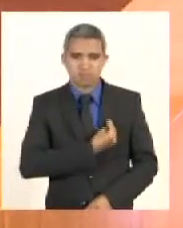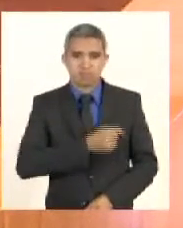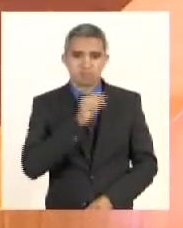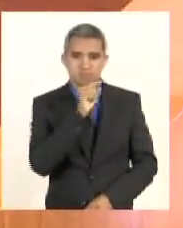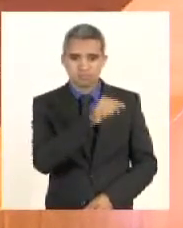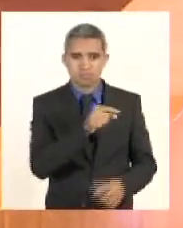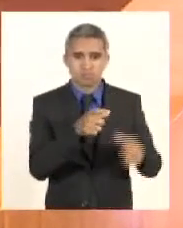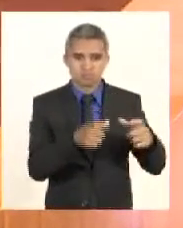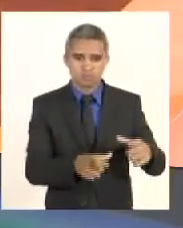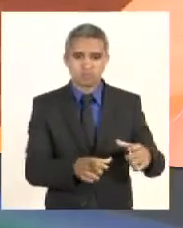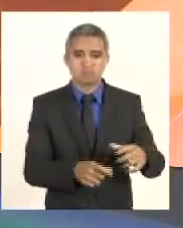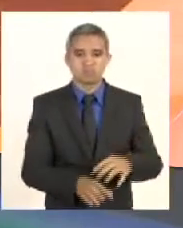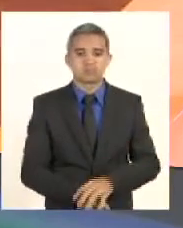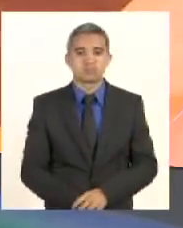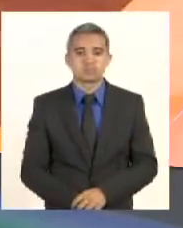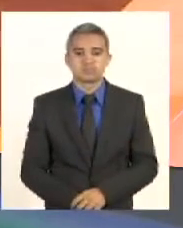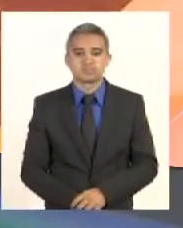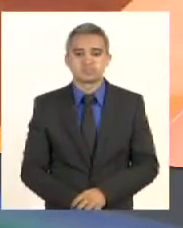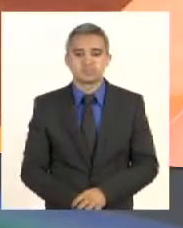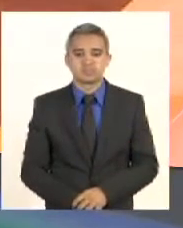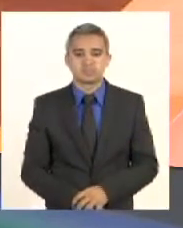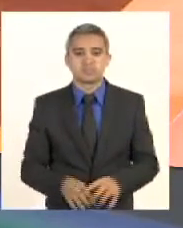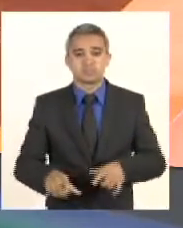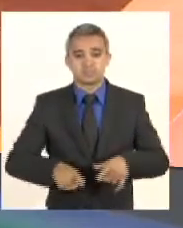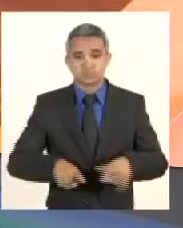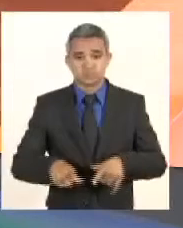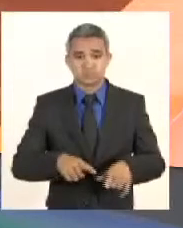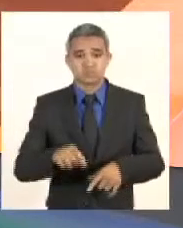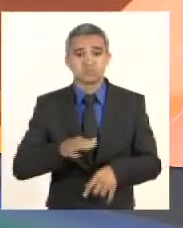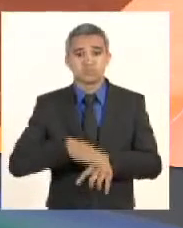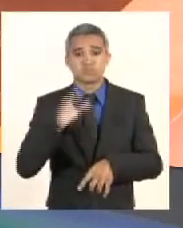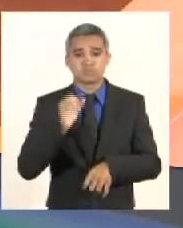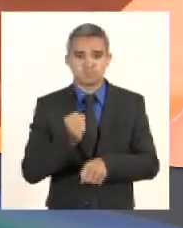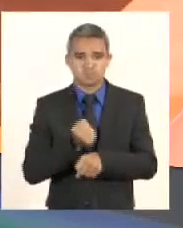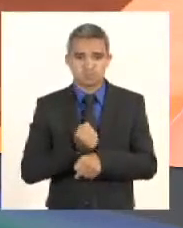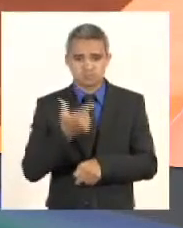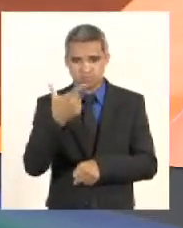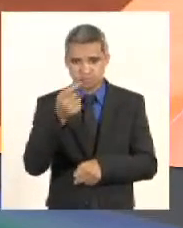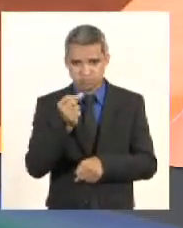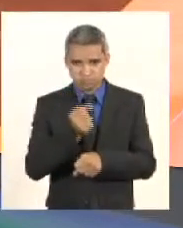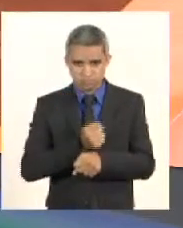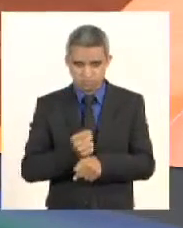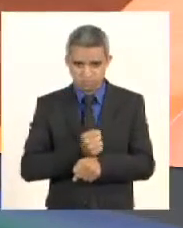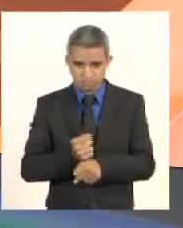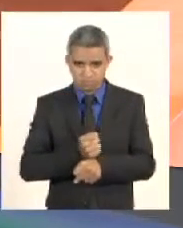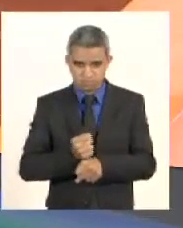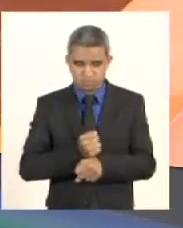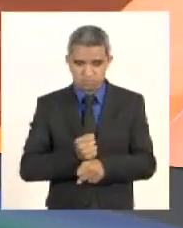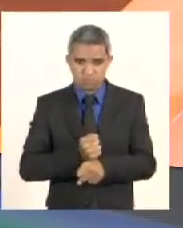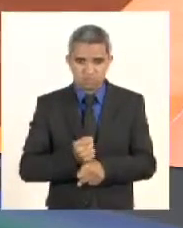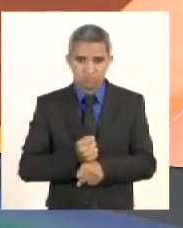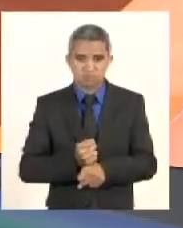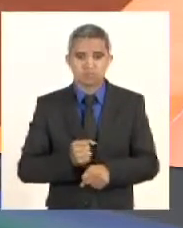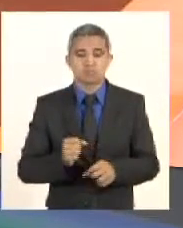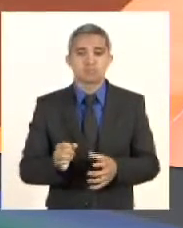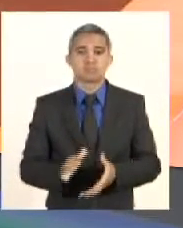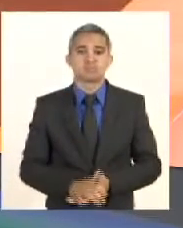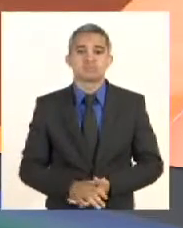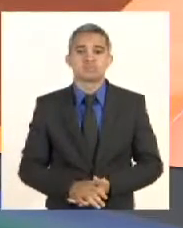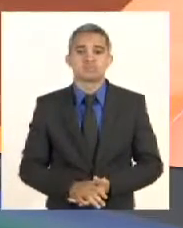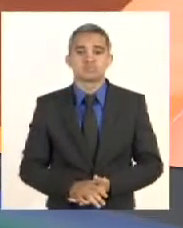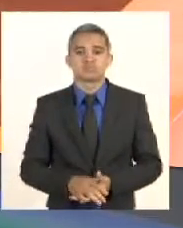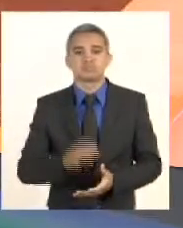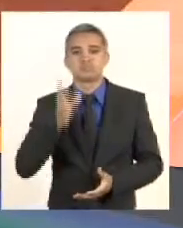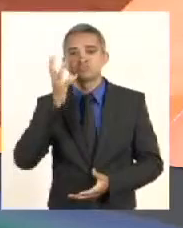município. Uma obra que vem mais de 20 anos, que ela vem para ser concluída